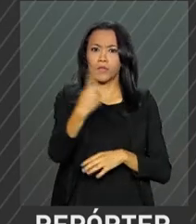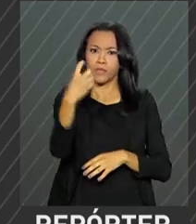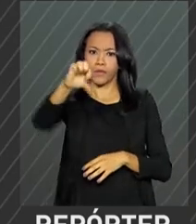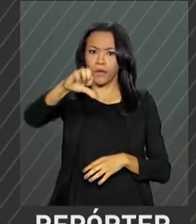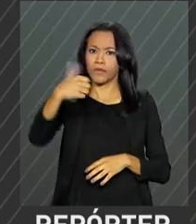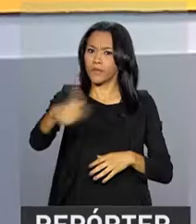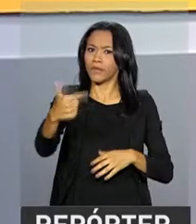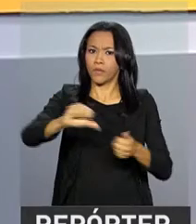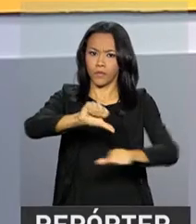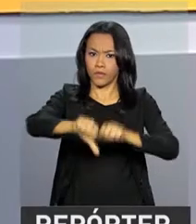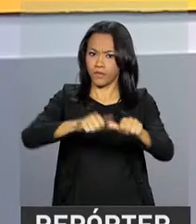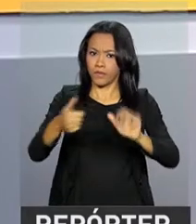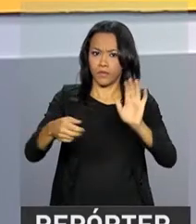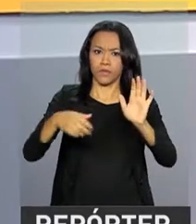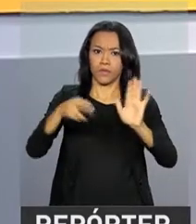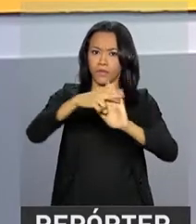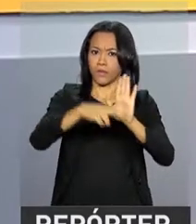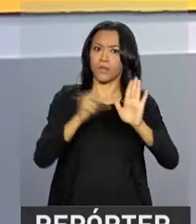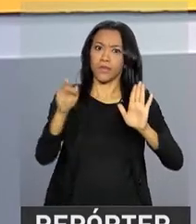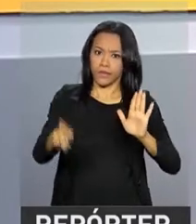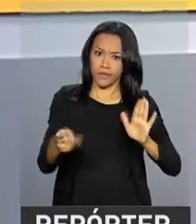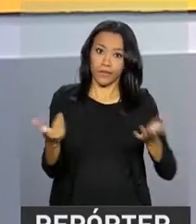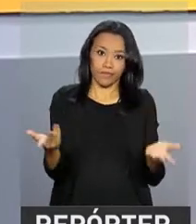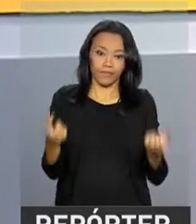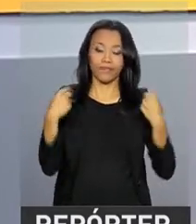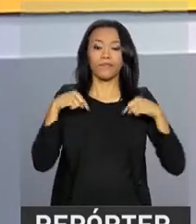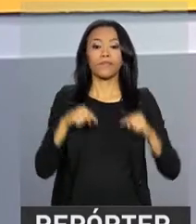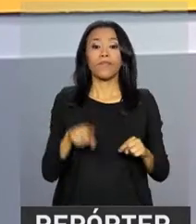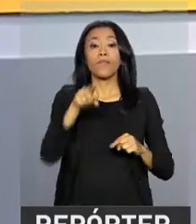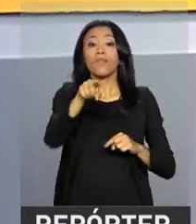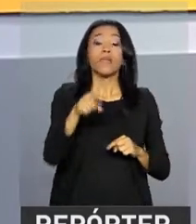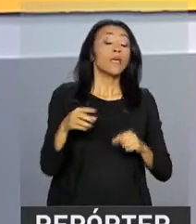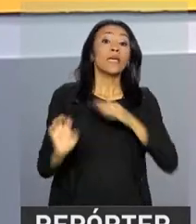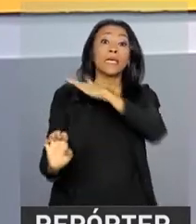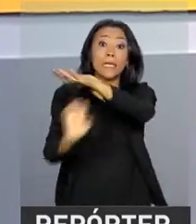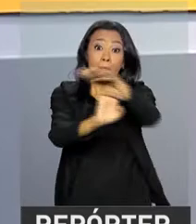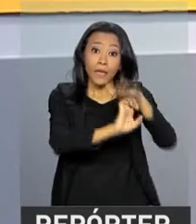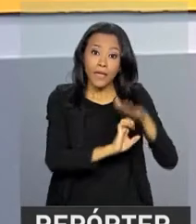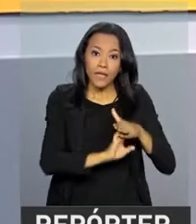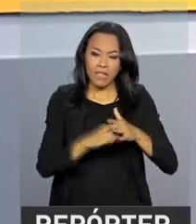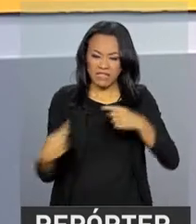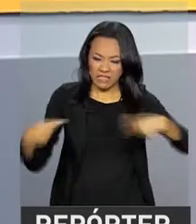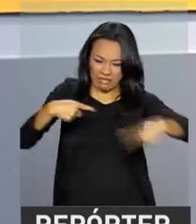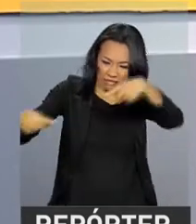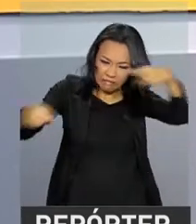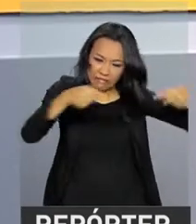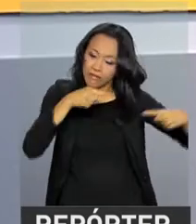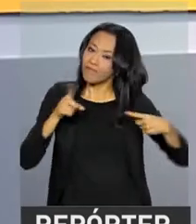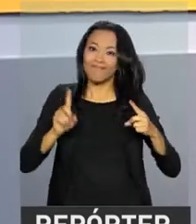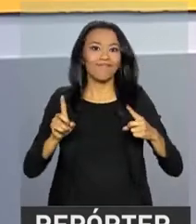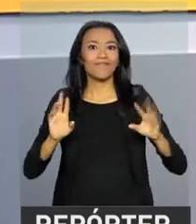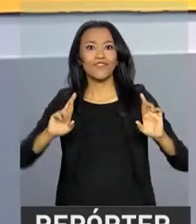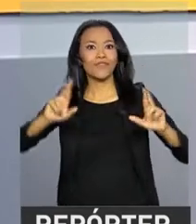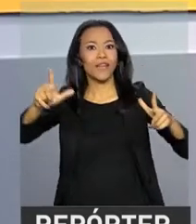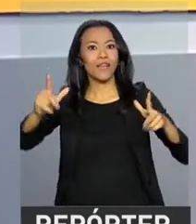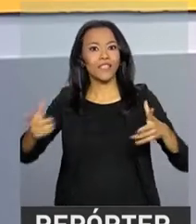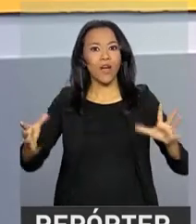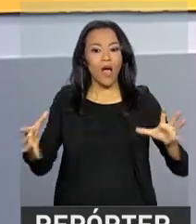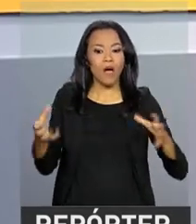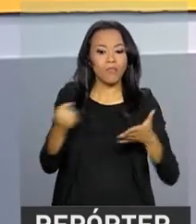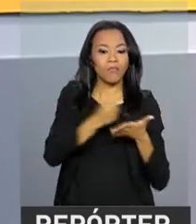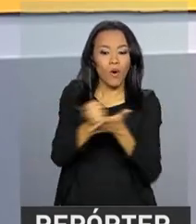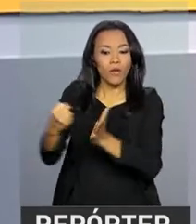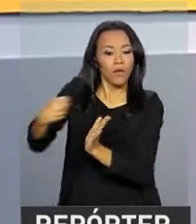previdência empresas que em vez de competir se apóiam para crescer este é o comportamento de quase